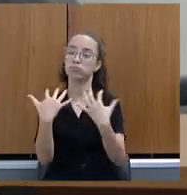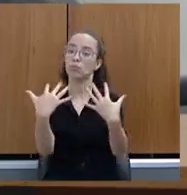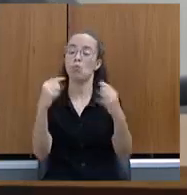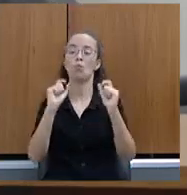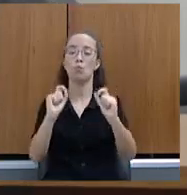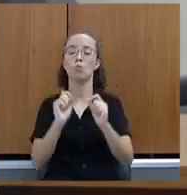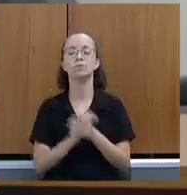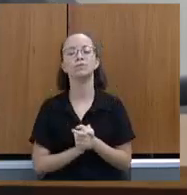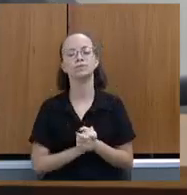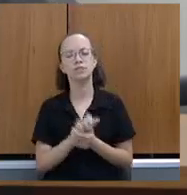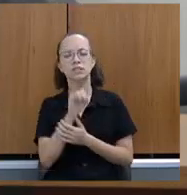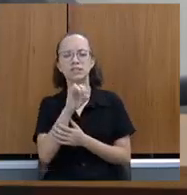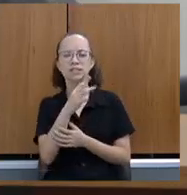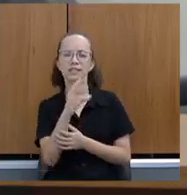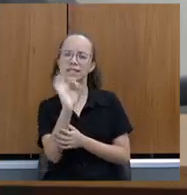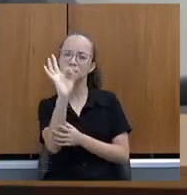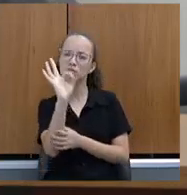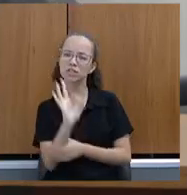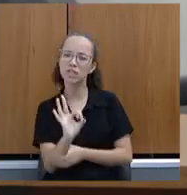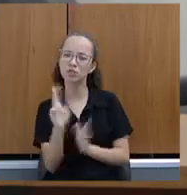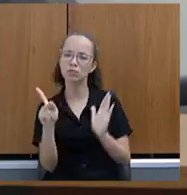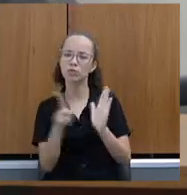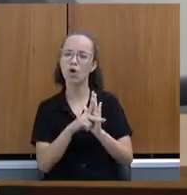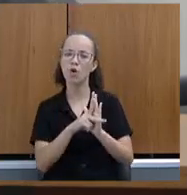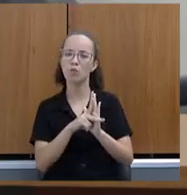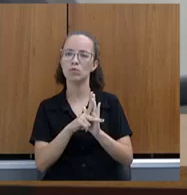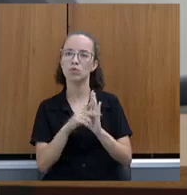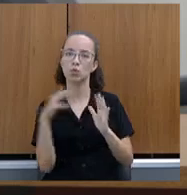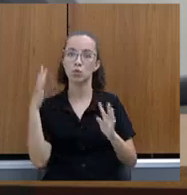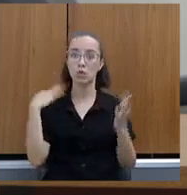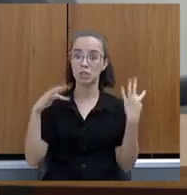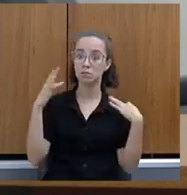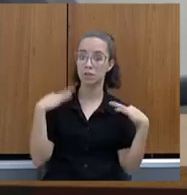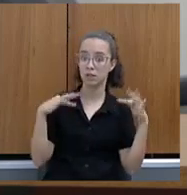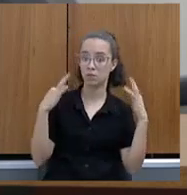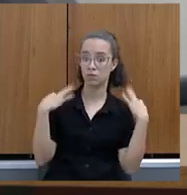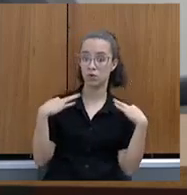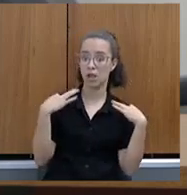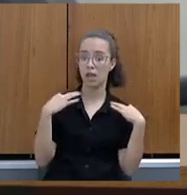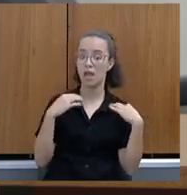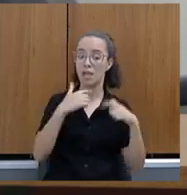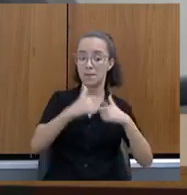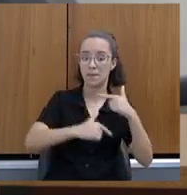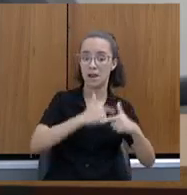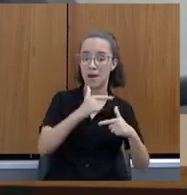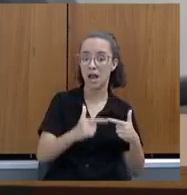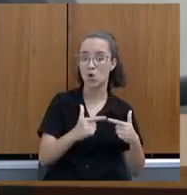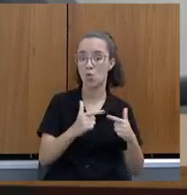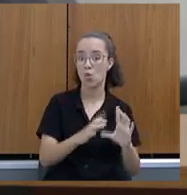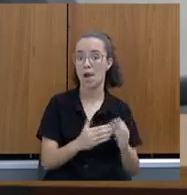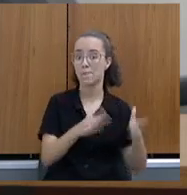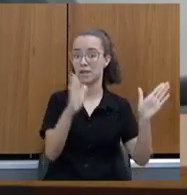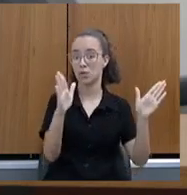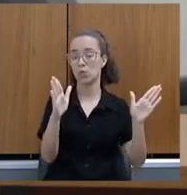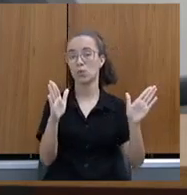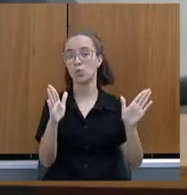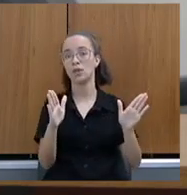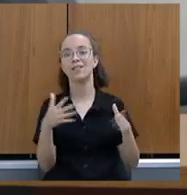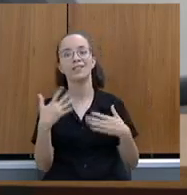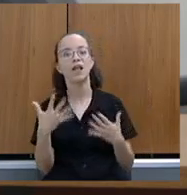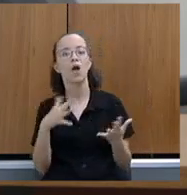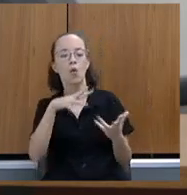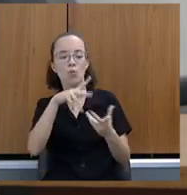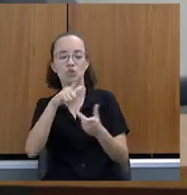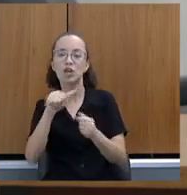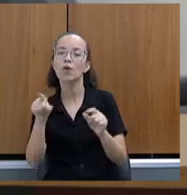se 30% turismo gerou emprego em Minas Gerais nos quatro anos passados é tendência Mundial